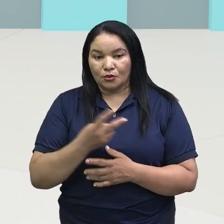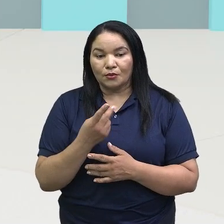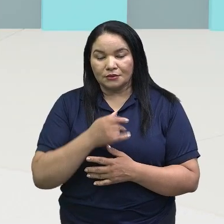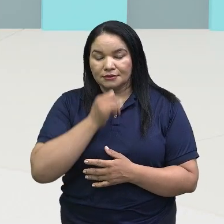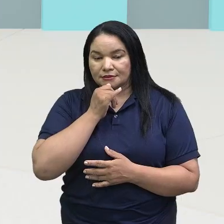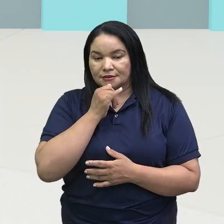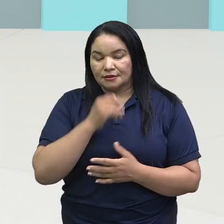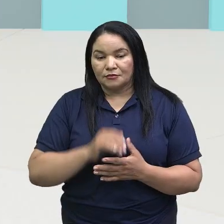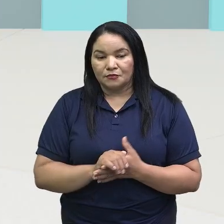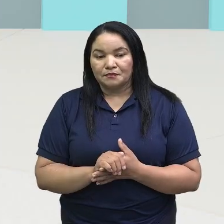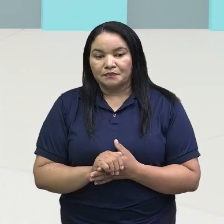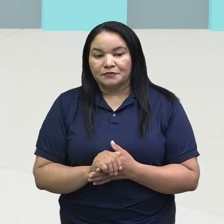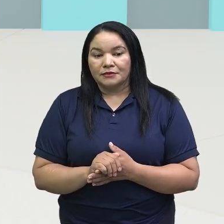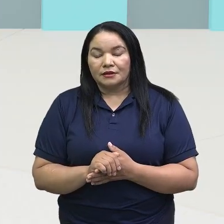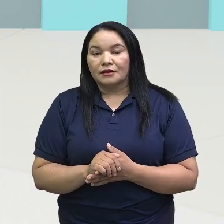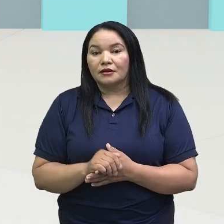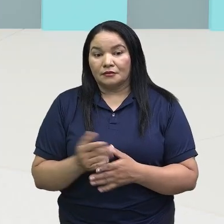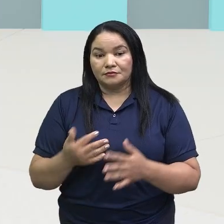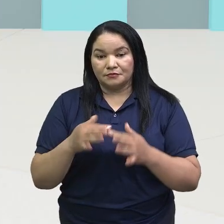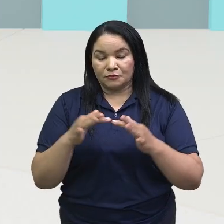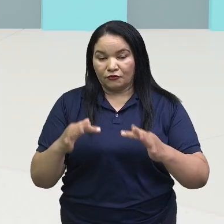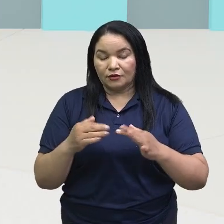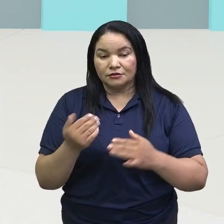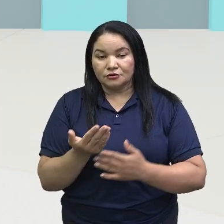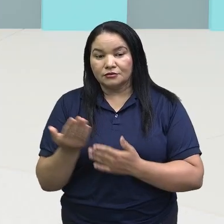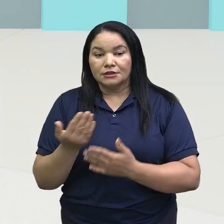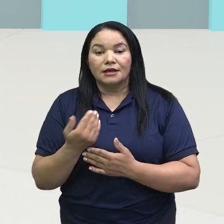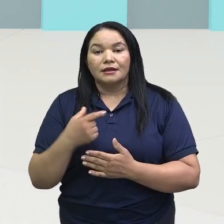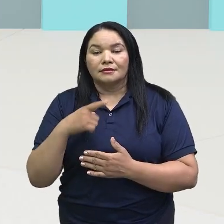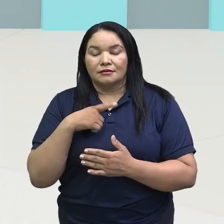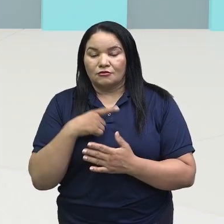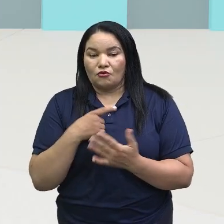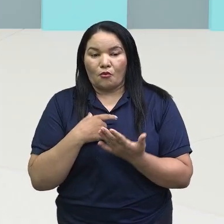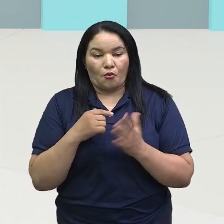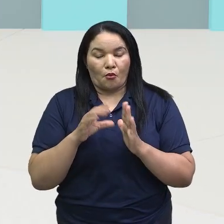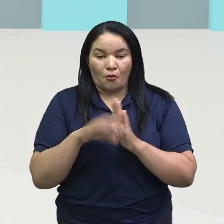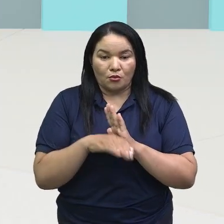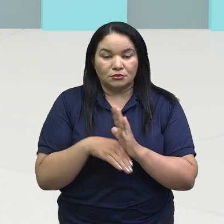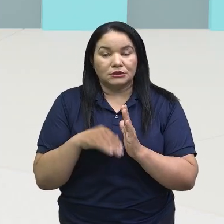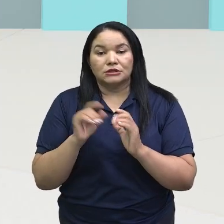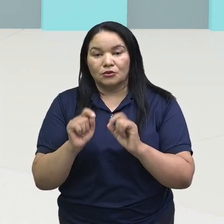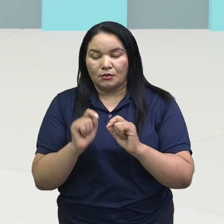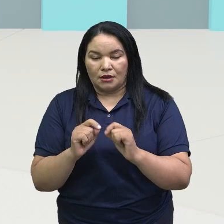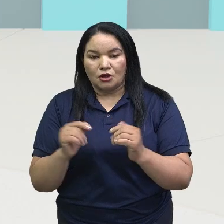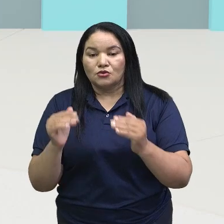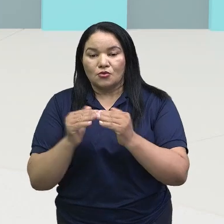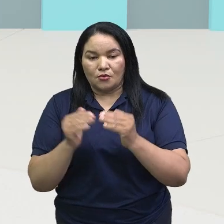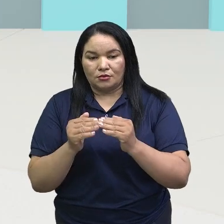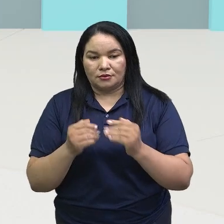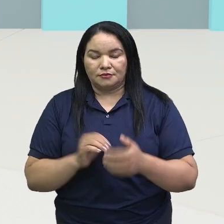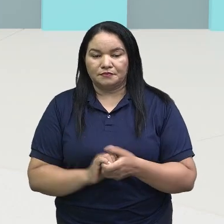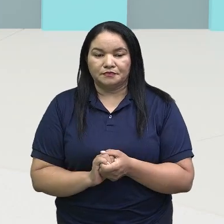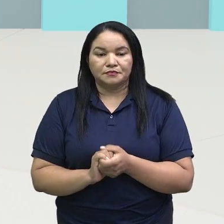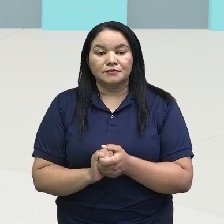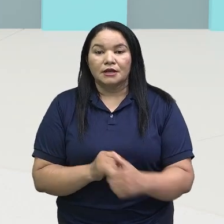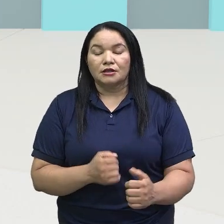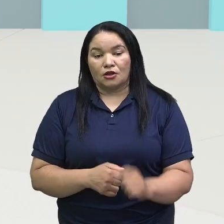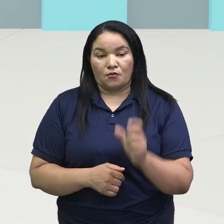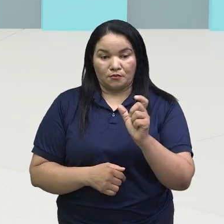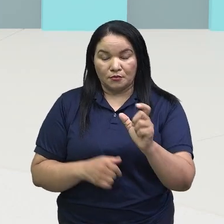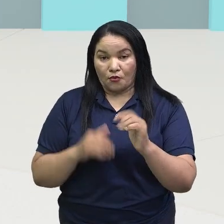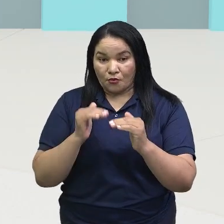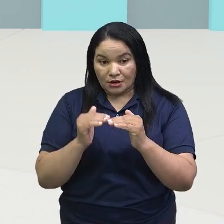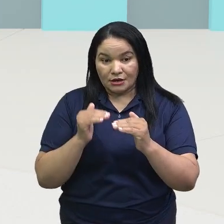né? Esses exemplos que vão trazer para a gente esse conceito que nós acabamos de ver de concordância. O nível dessas aulas